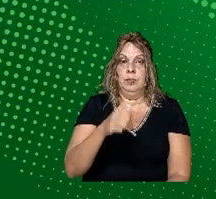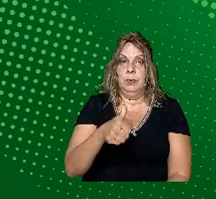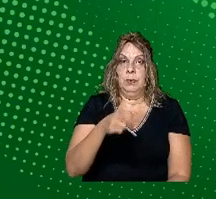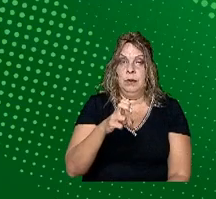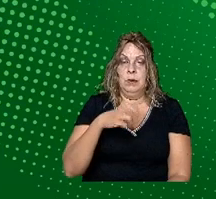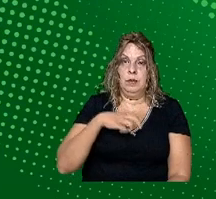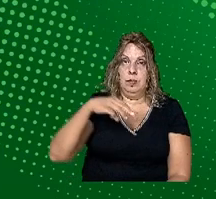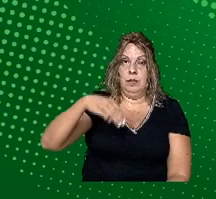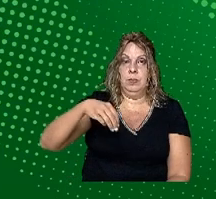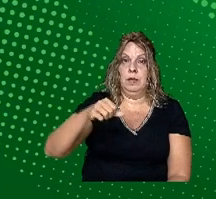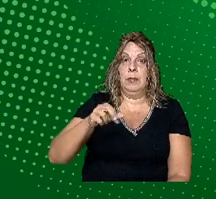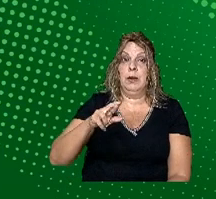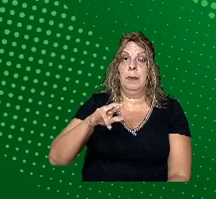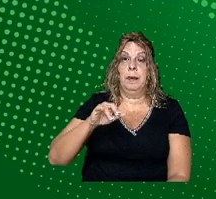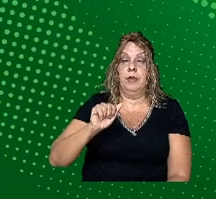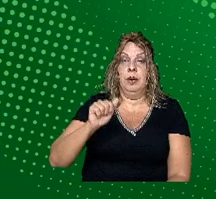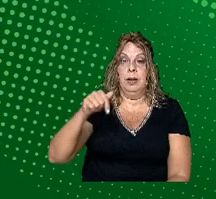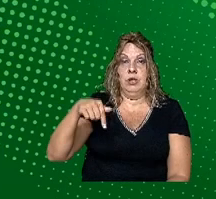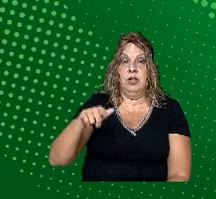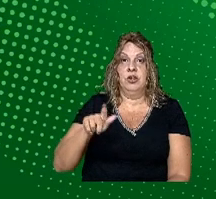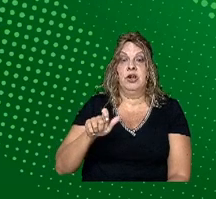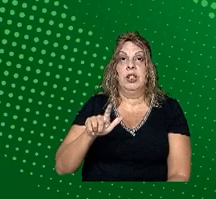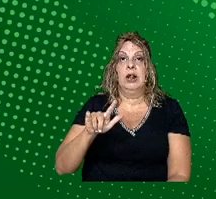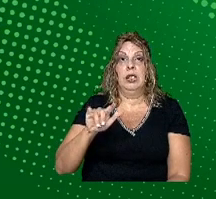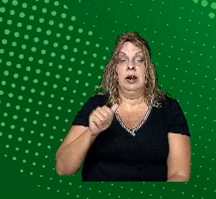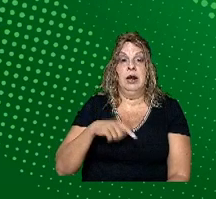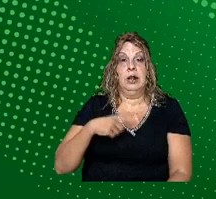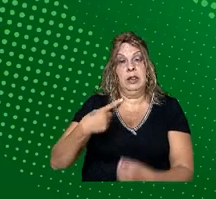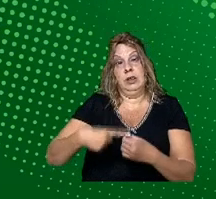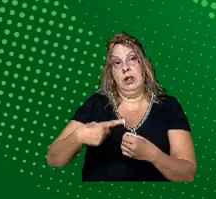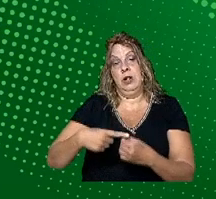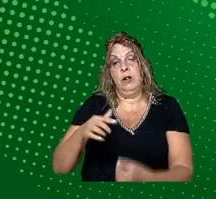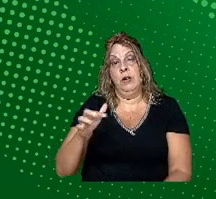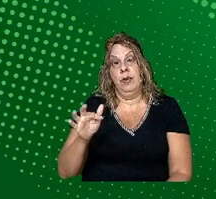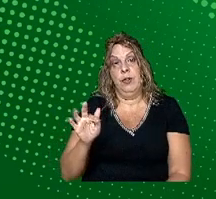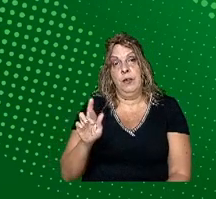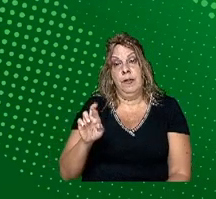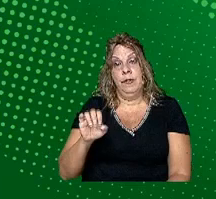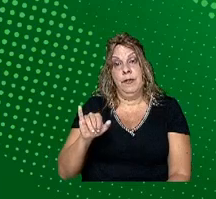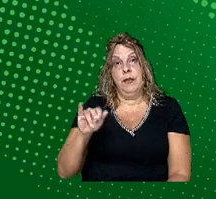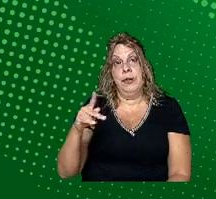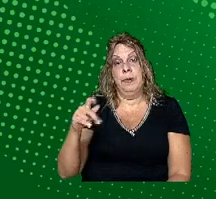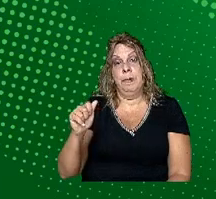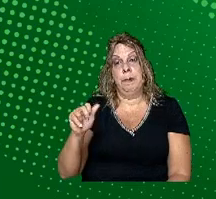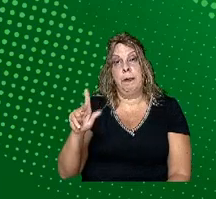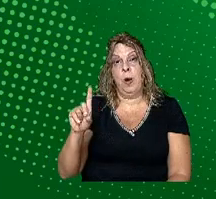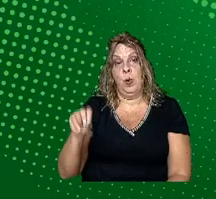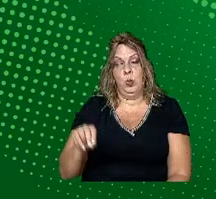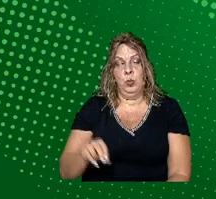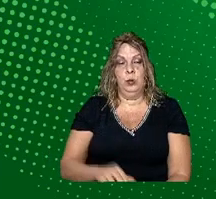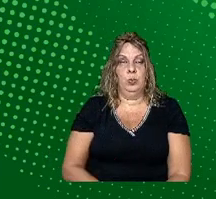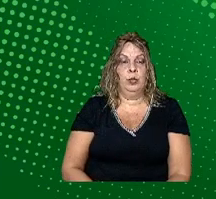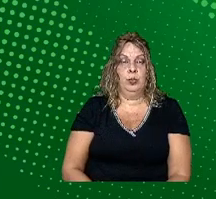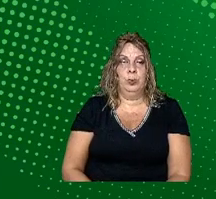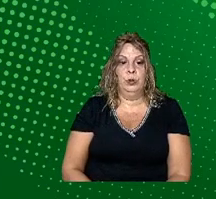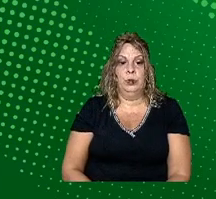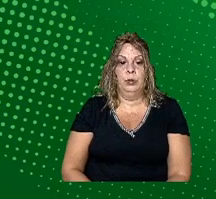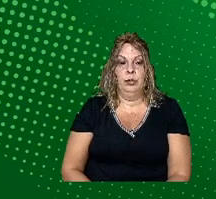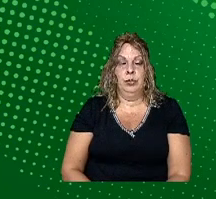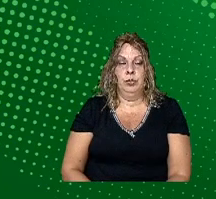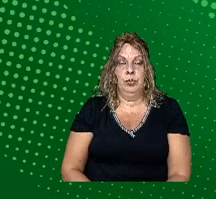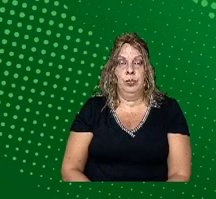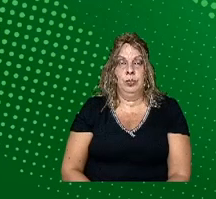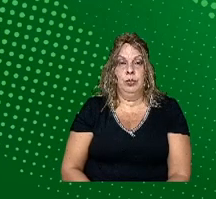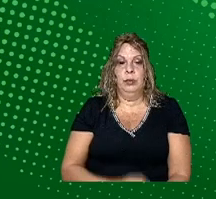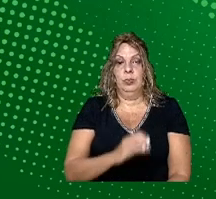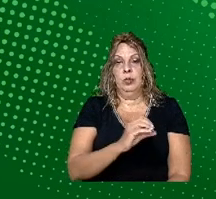145015, Maria Angélica dos Santos, é de Frei Paulo. E ó, Regional Itabaiana, parabéns. Já anunciou do